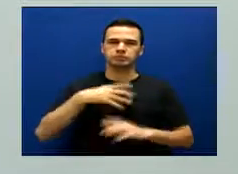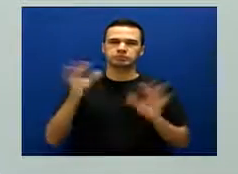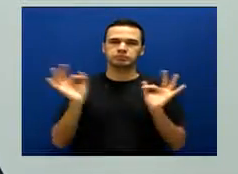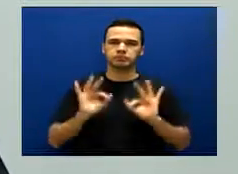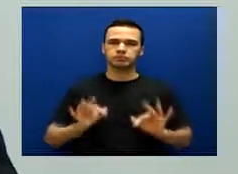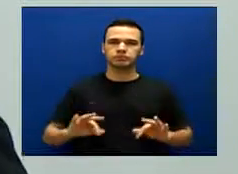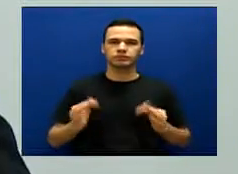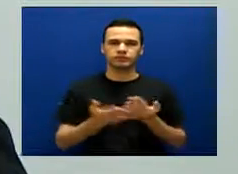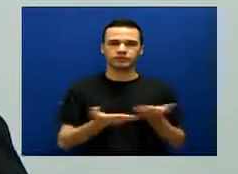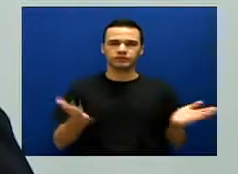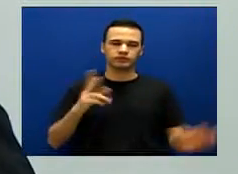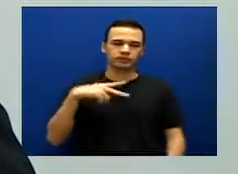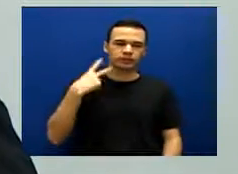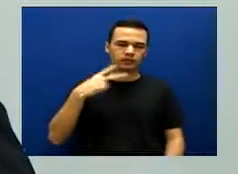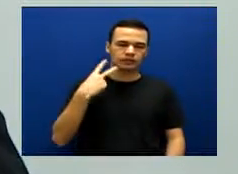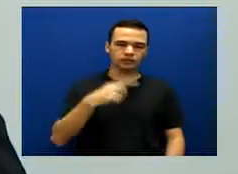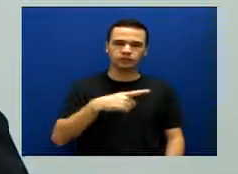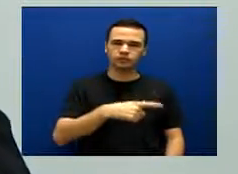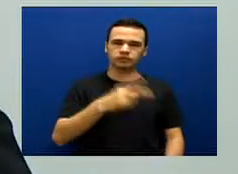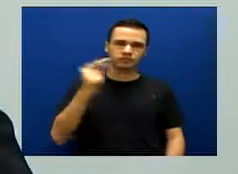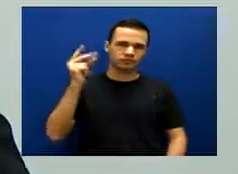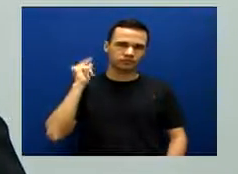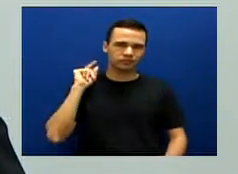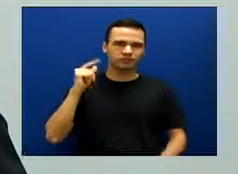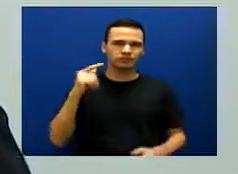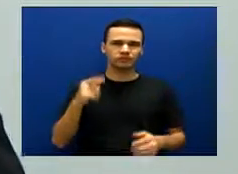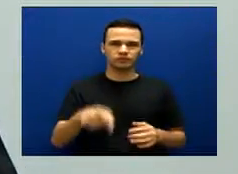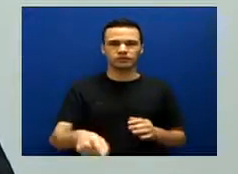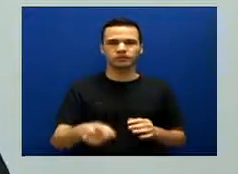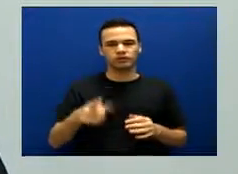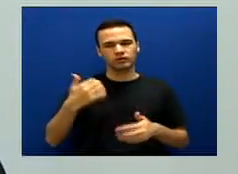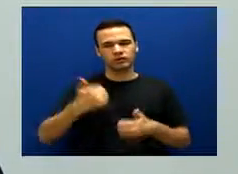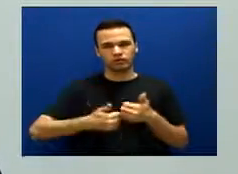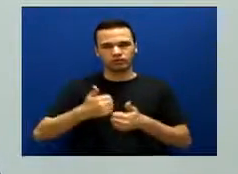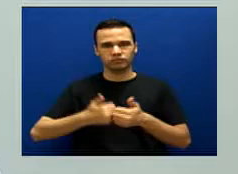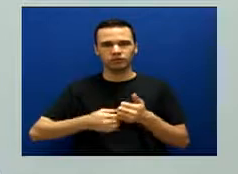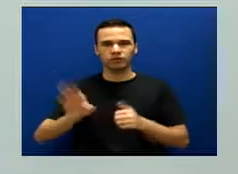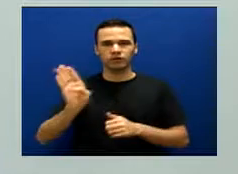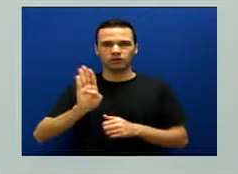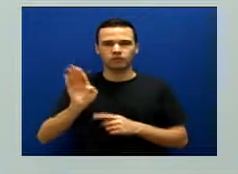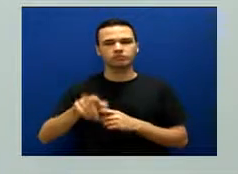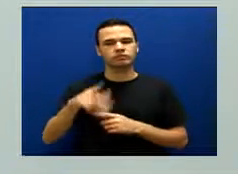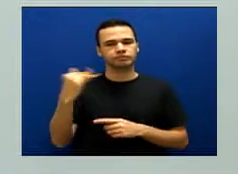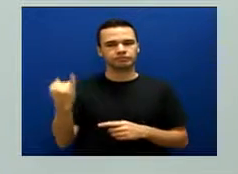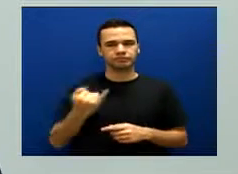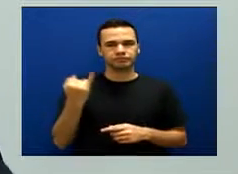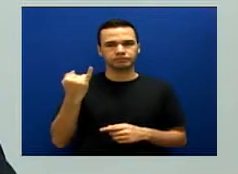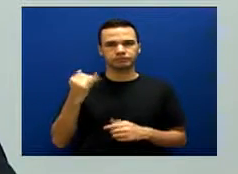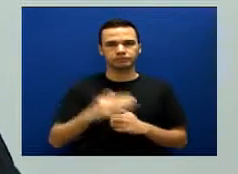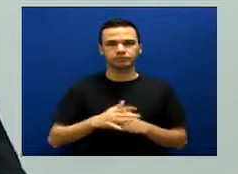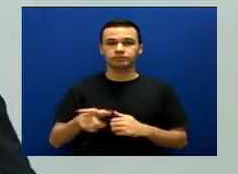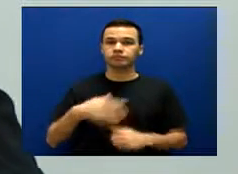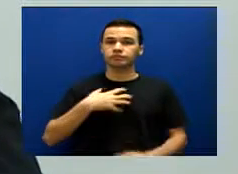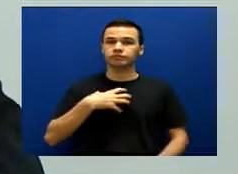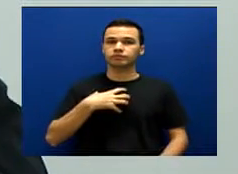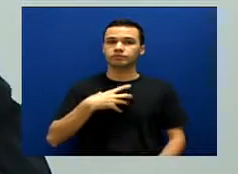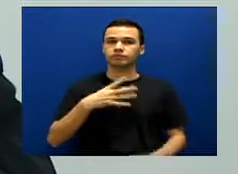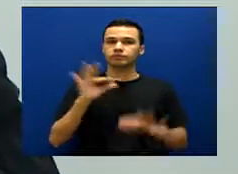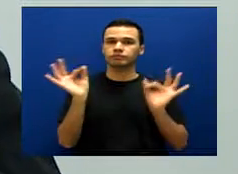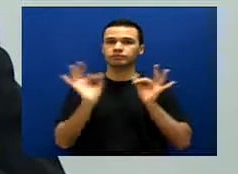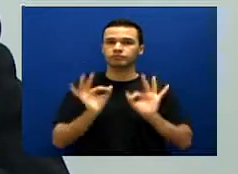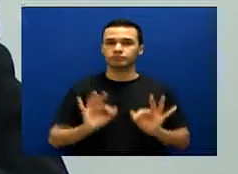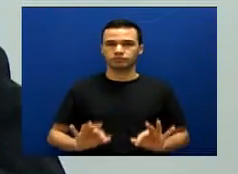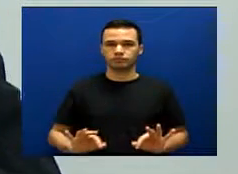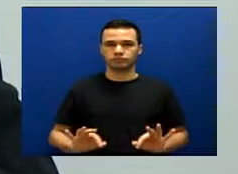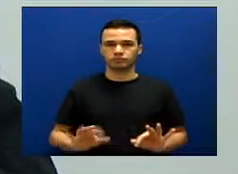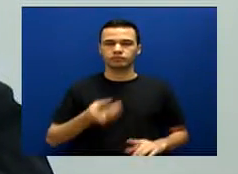Vários vereadores nos últimos jogos acompanhando. Isso é muito importante. Né? E eu fiquei bastante feliz, fico bastante